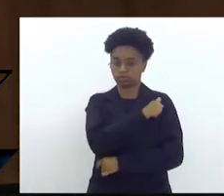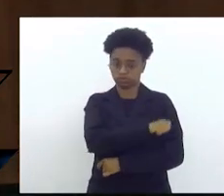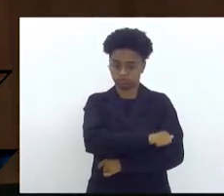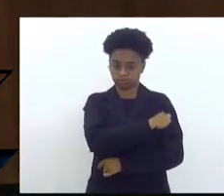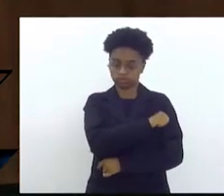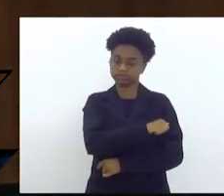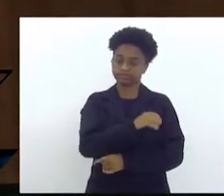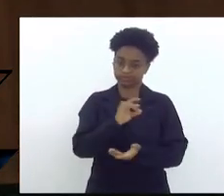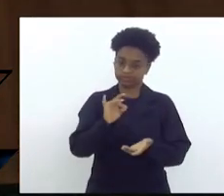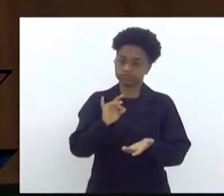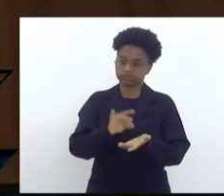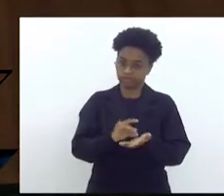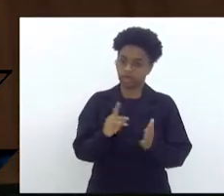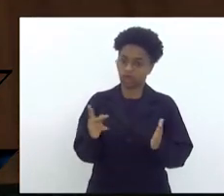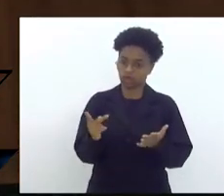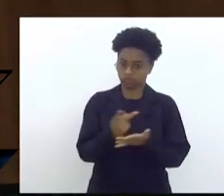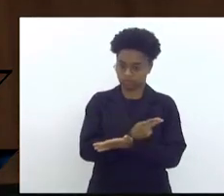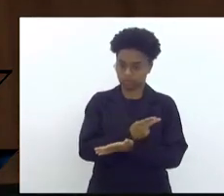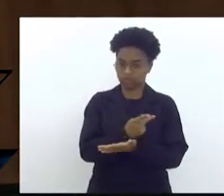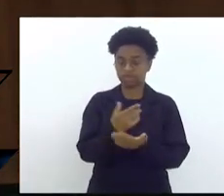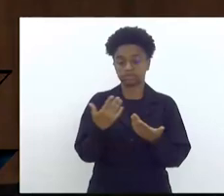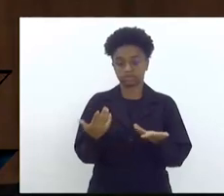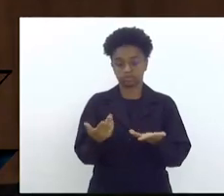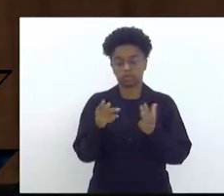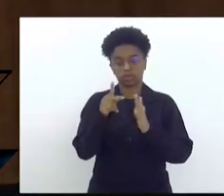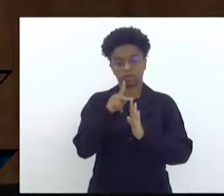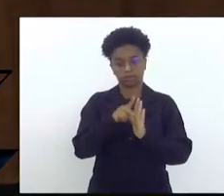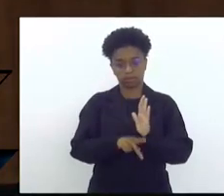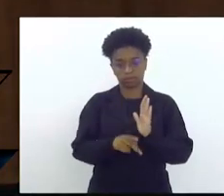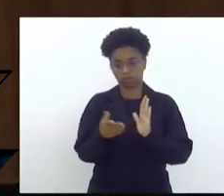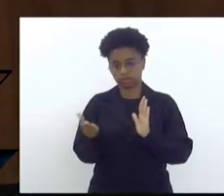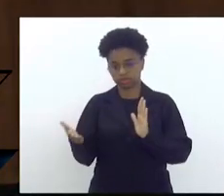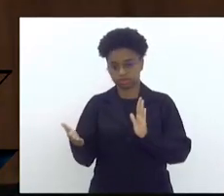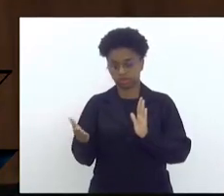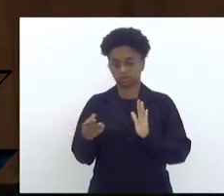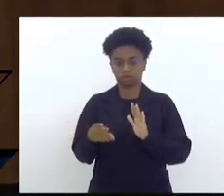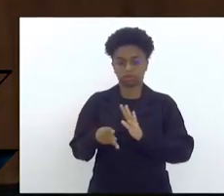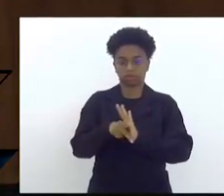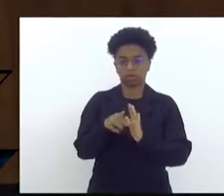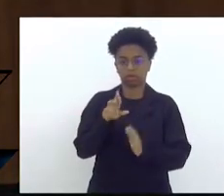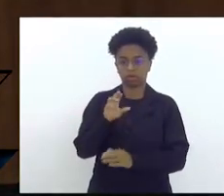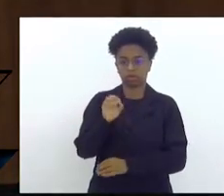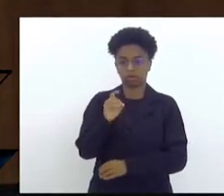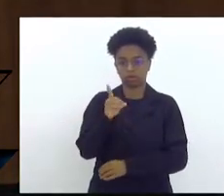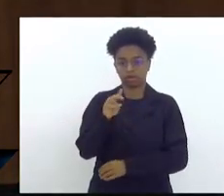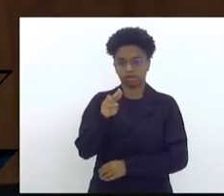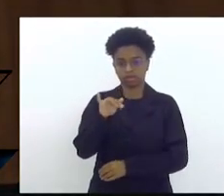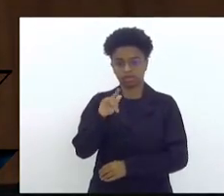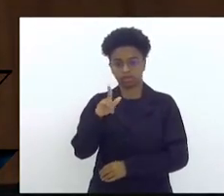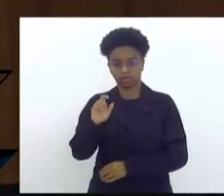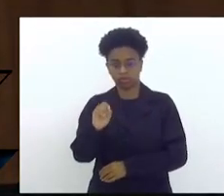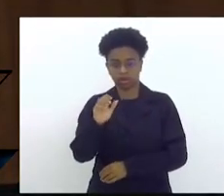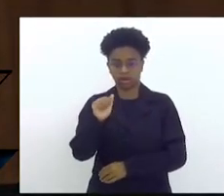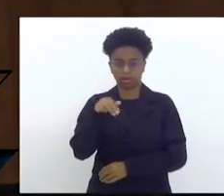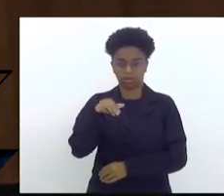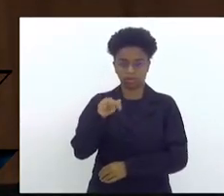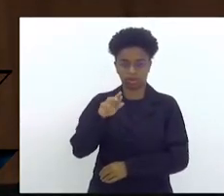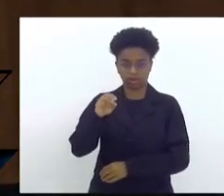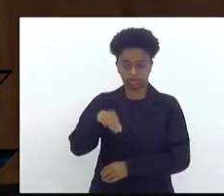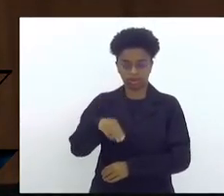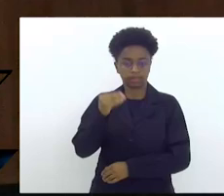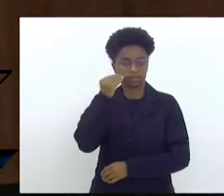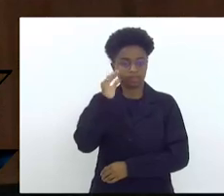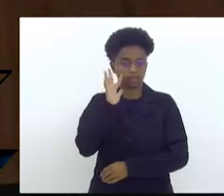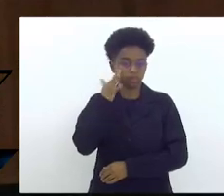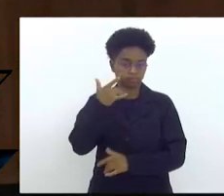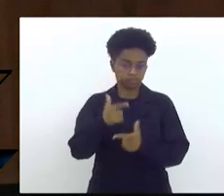bastante latente e esse projeto do deputado Rodrigo Amorim Vai na direção de resolver esse problema quero